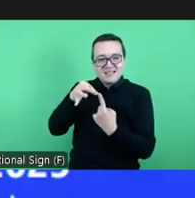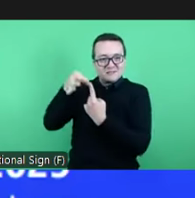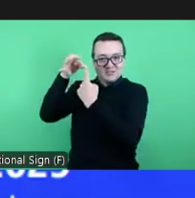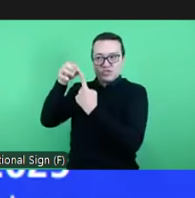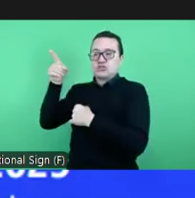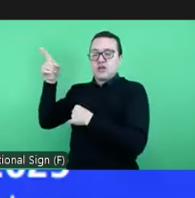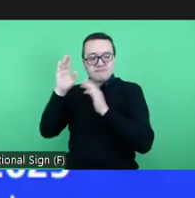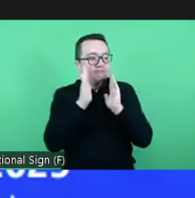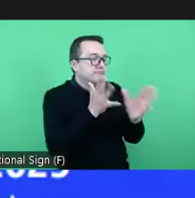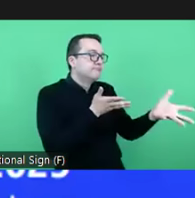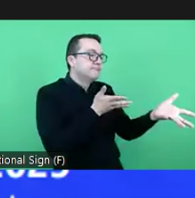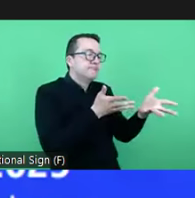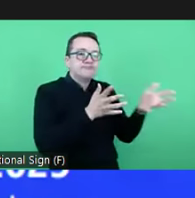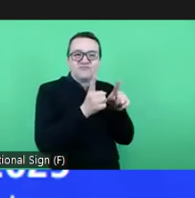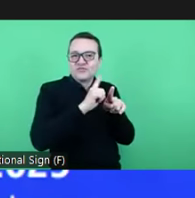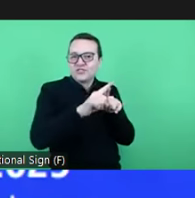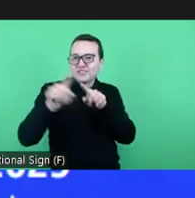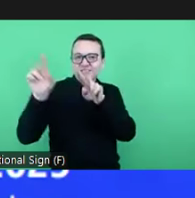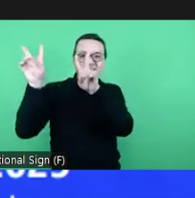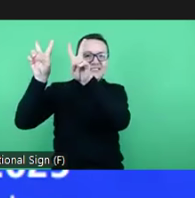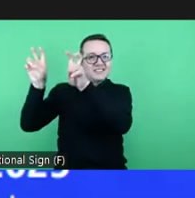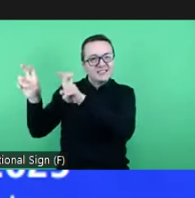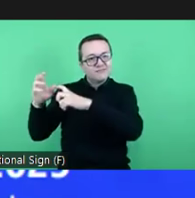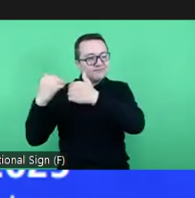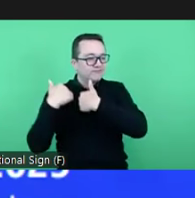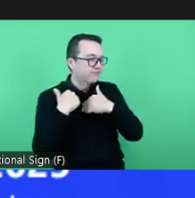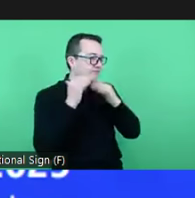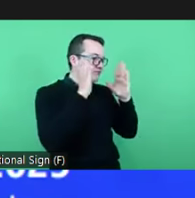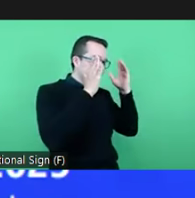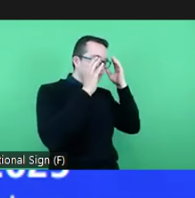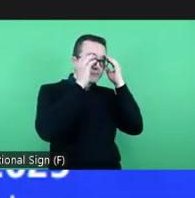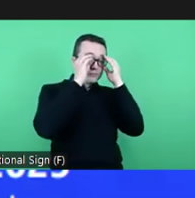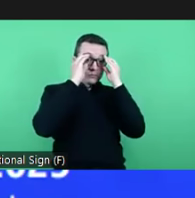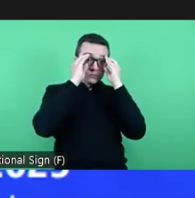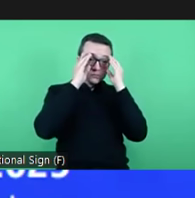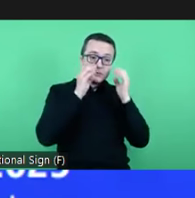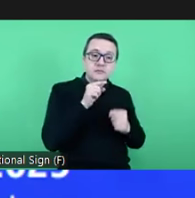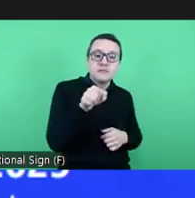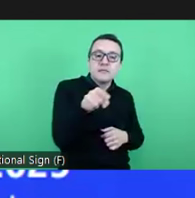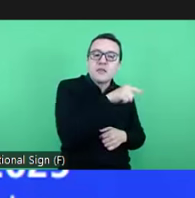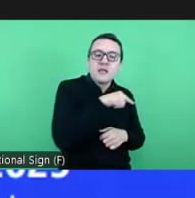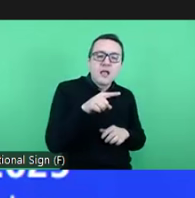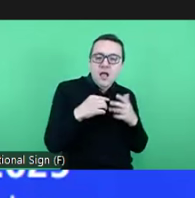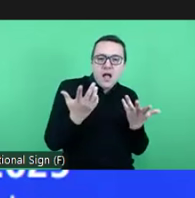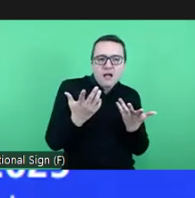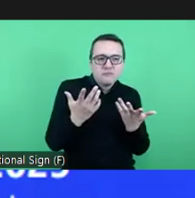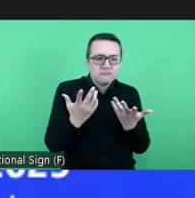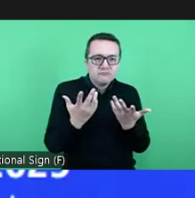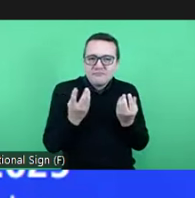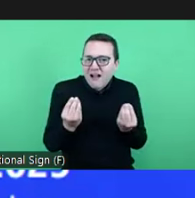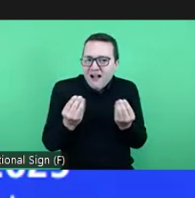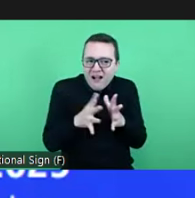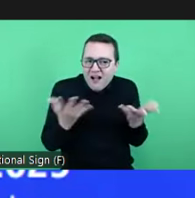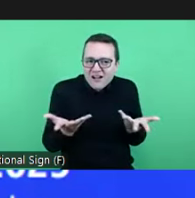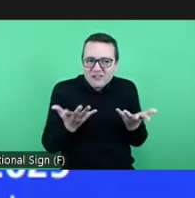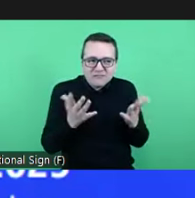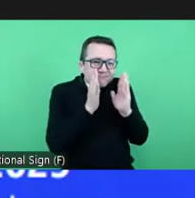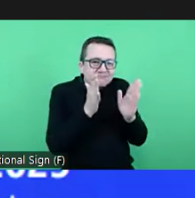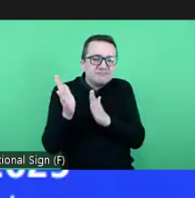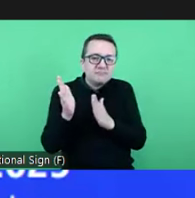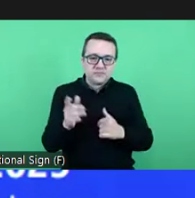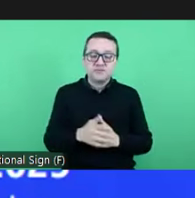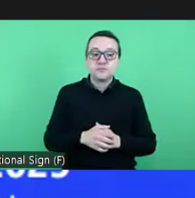ver specialized medicine aí. for population, Qual que é a as you can ideia com see. esse programa? É So, what oportunizar o is atendimento the ambulatorial,